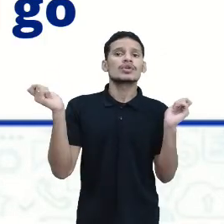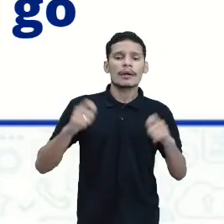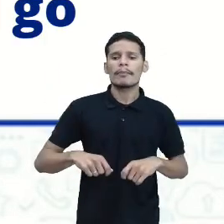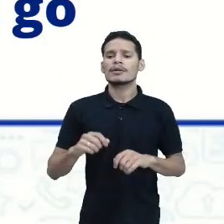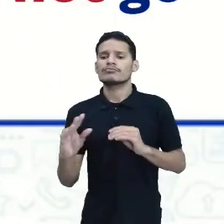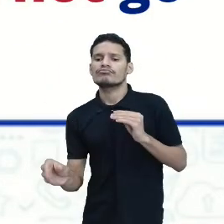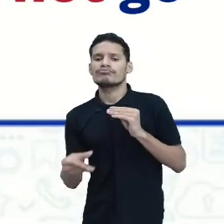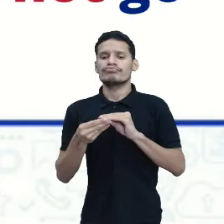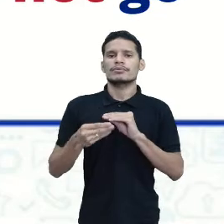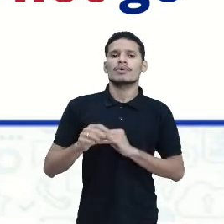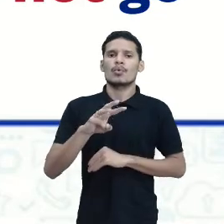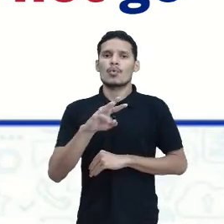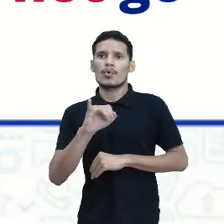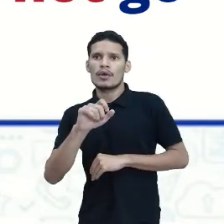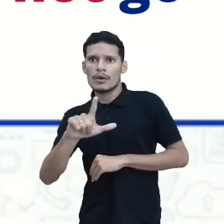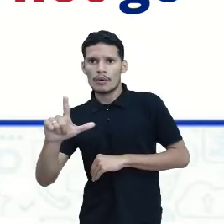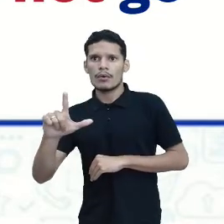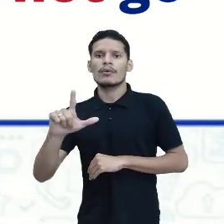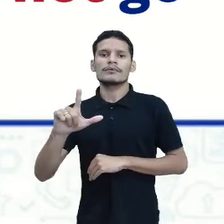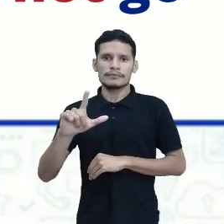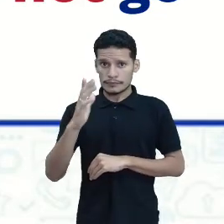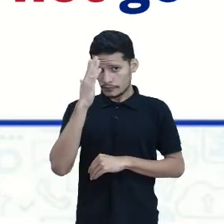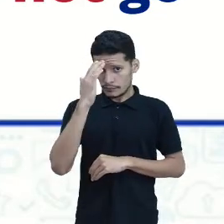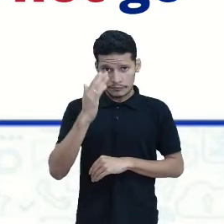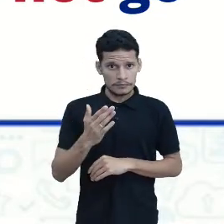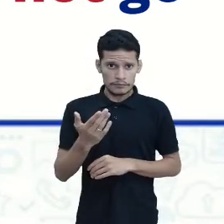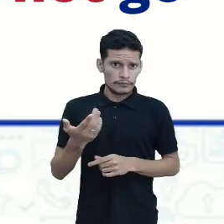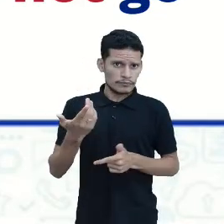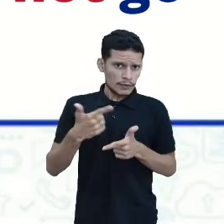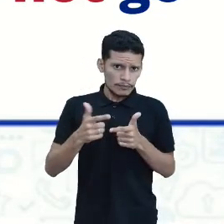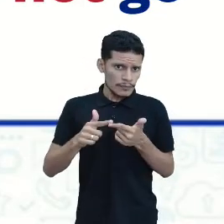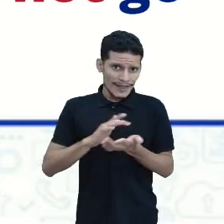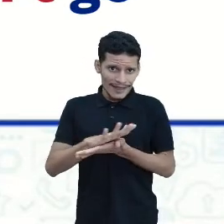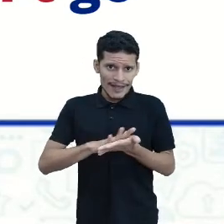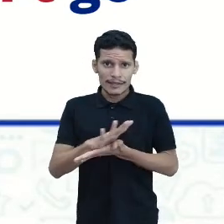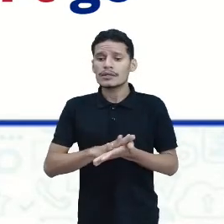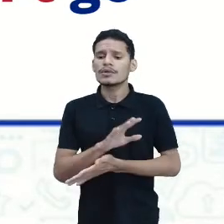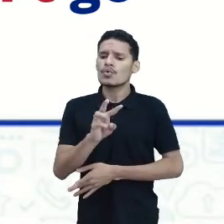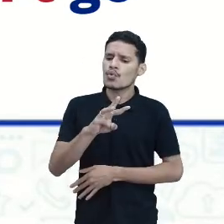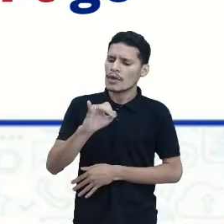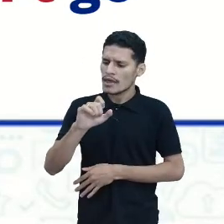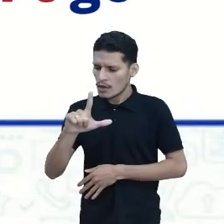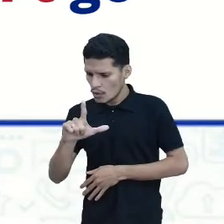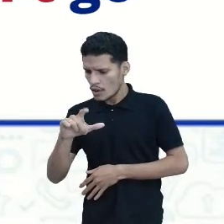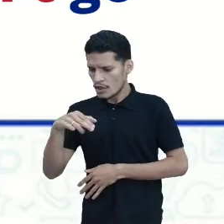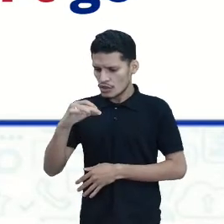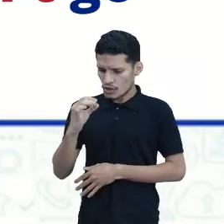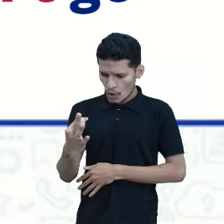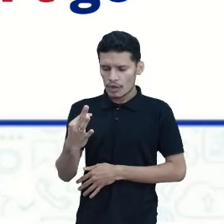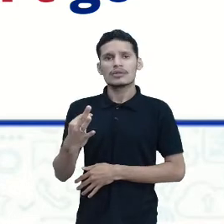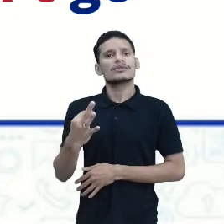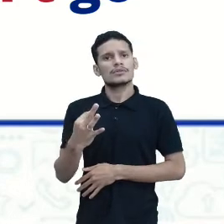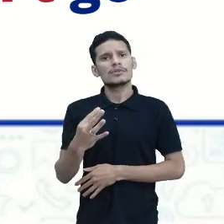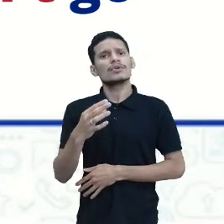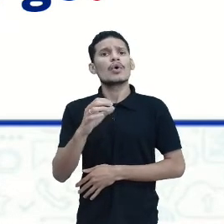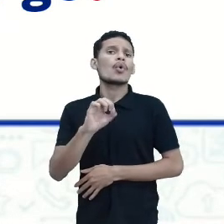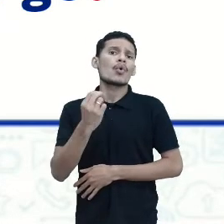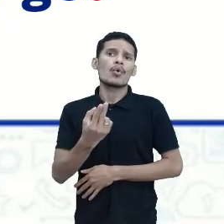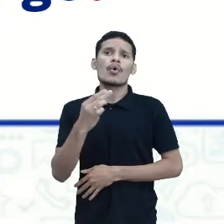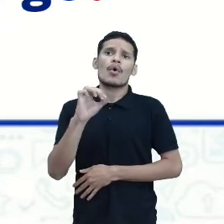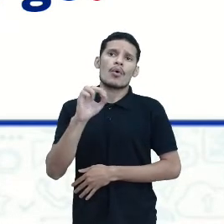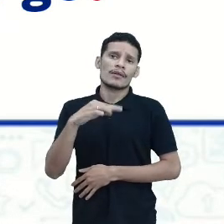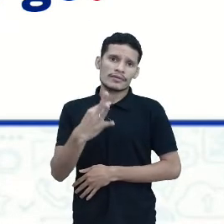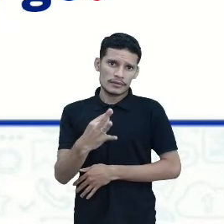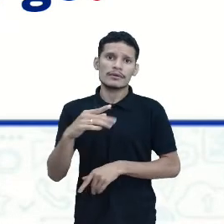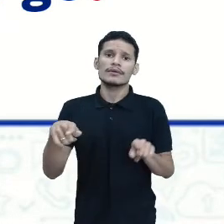will. Então, não tem mistério com o futuro. Negativa, will not. Pode ser want também. E interrogativa,